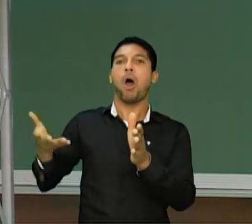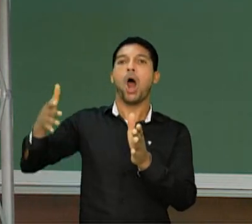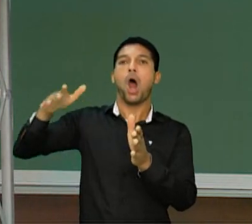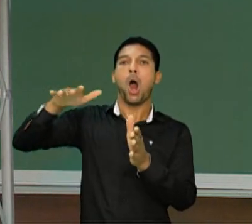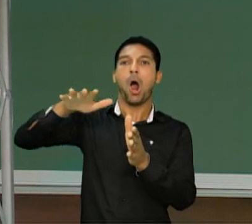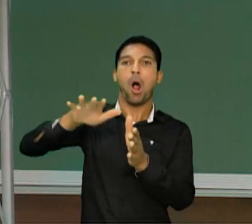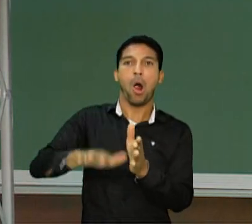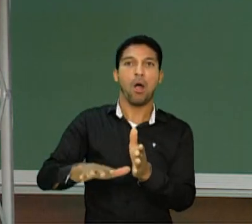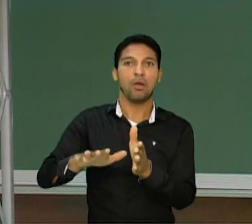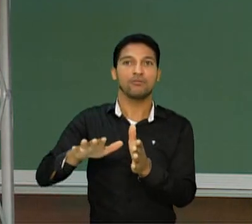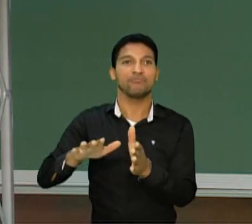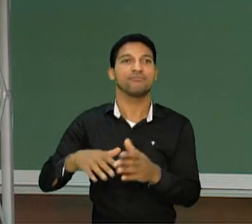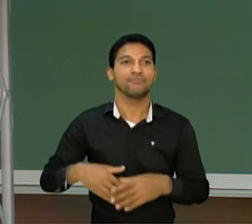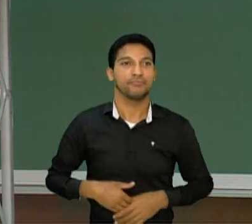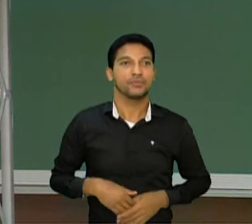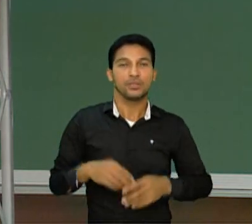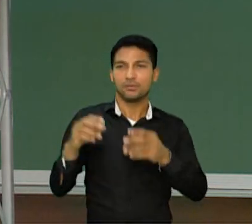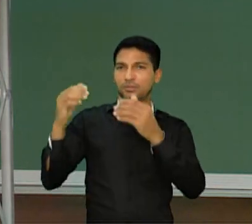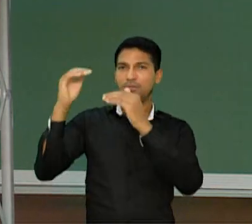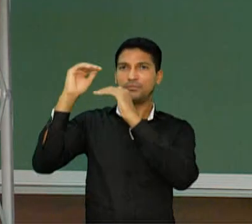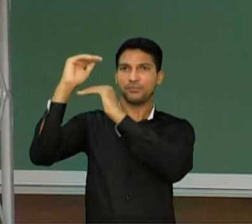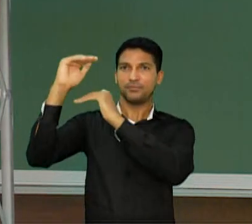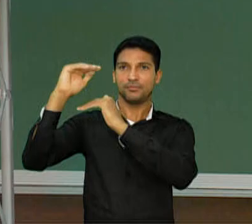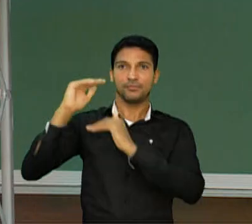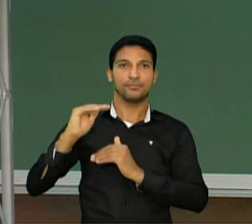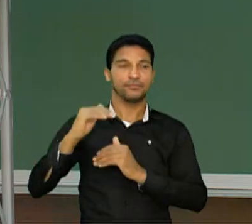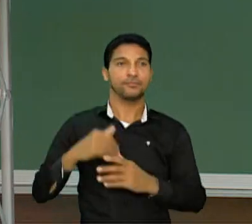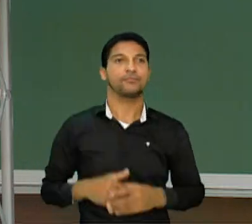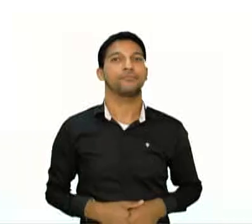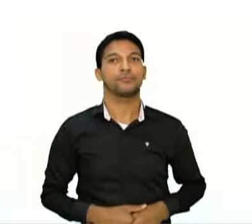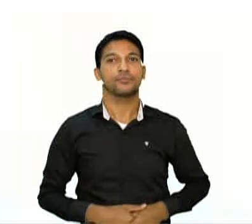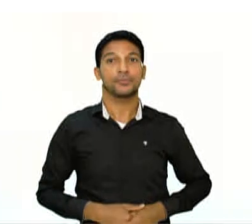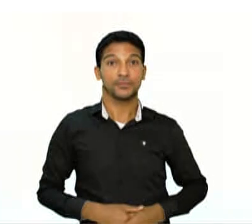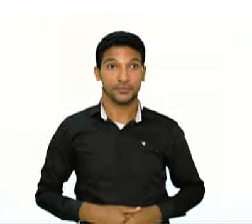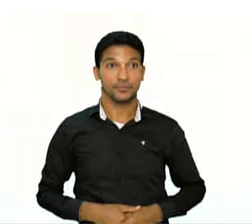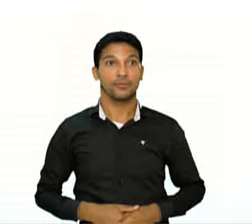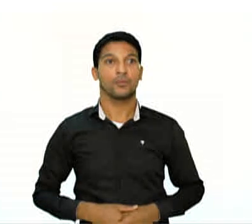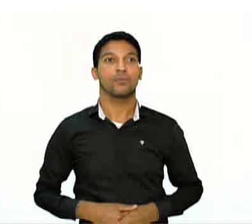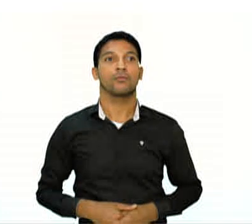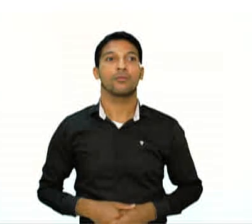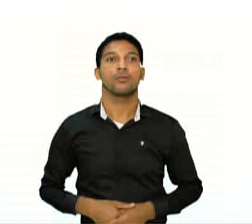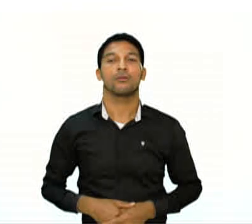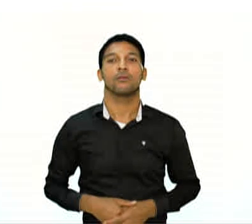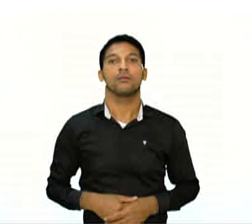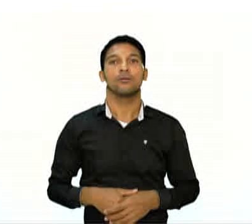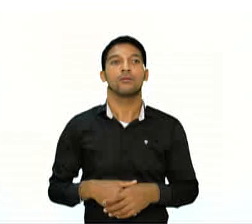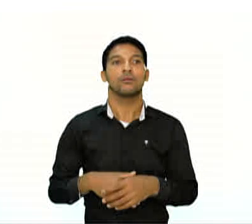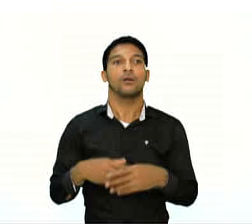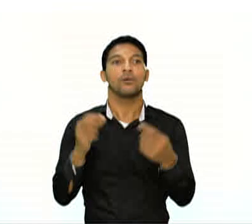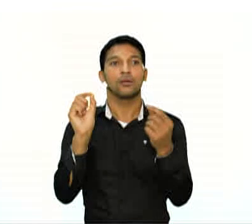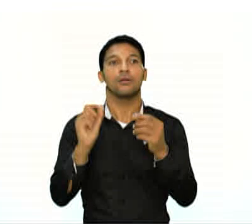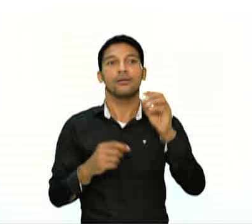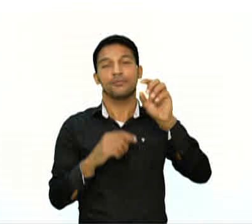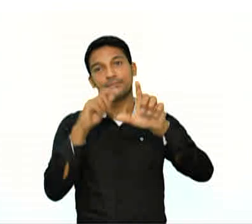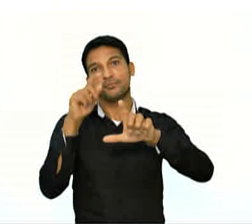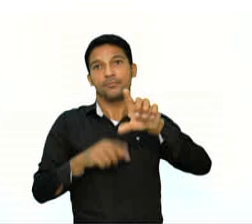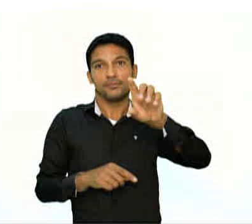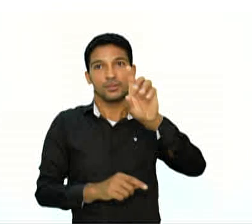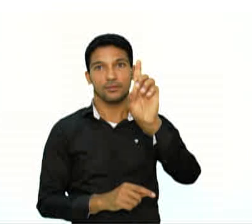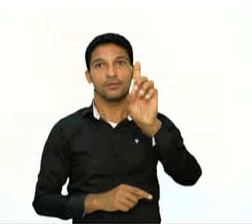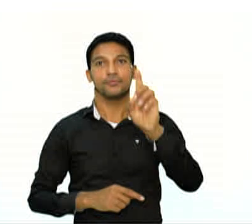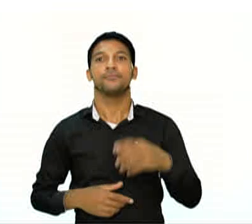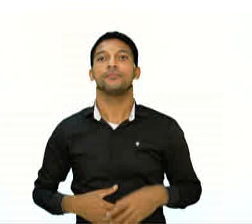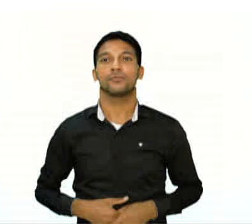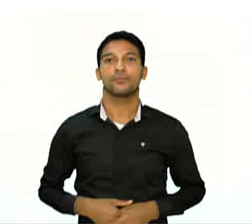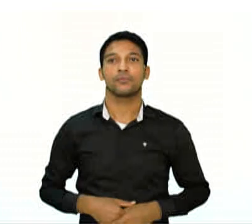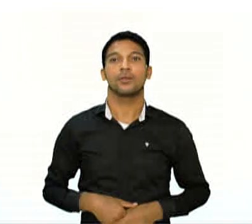vai nos ajudar muito na identificação da frase a seguir, que é na questão colocada em debate, a charge é, letra